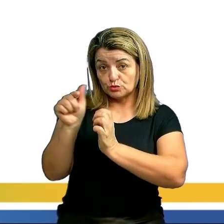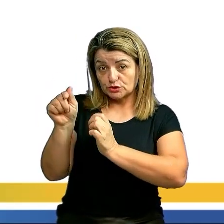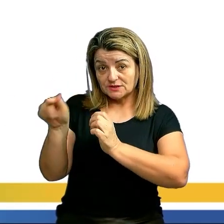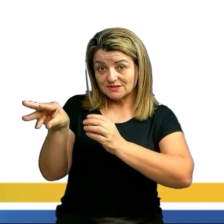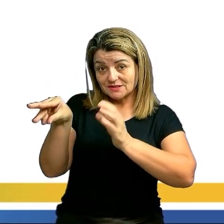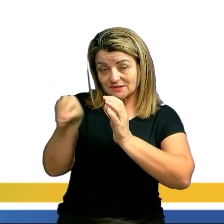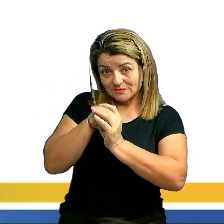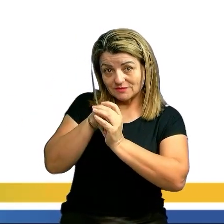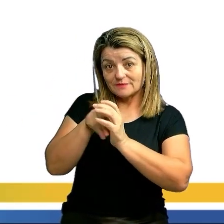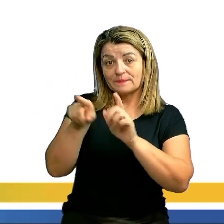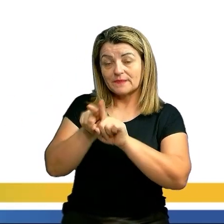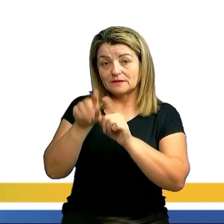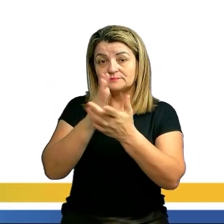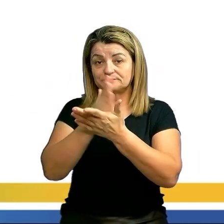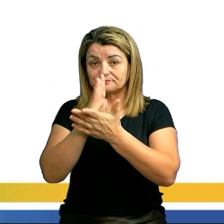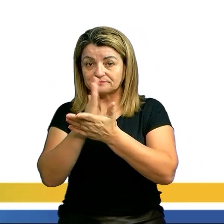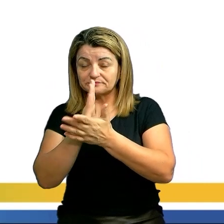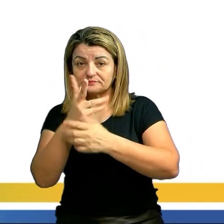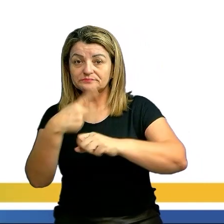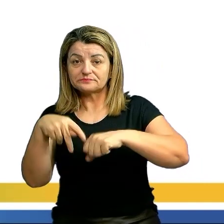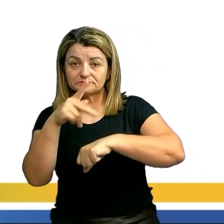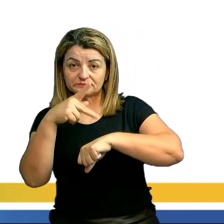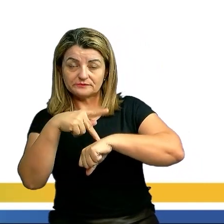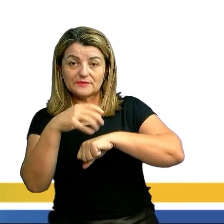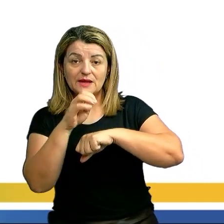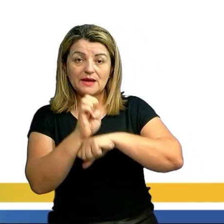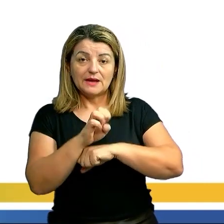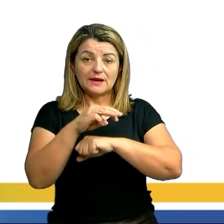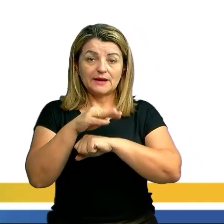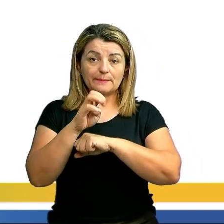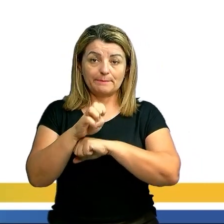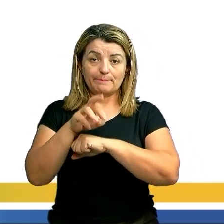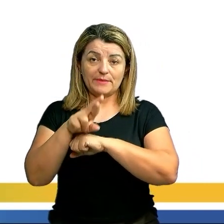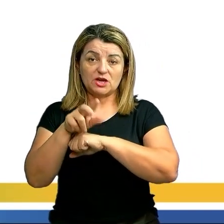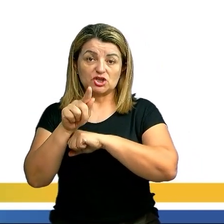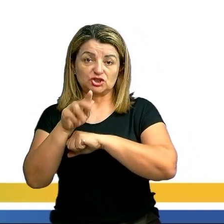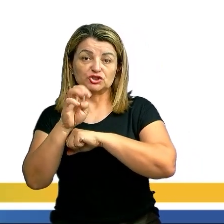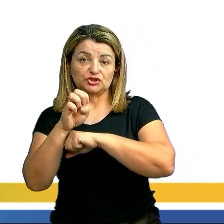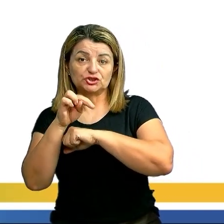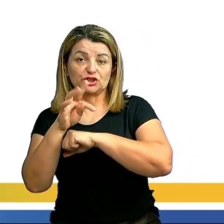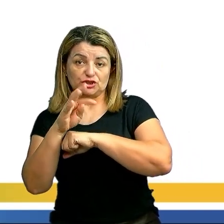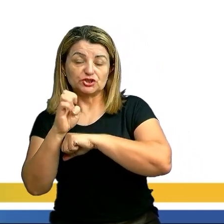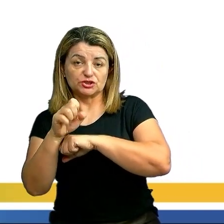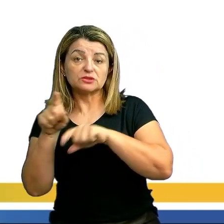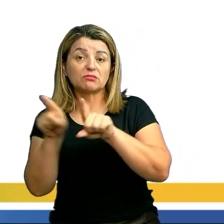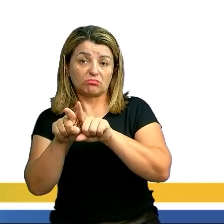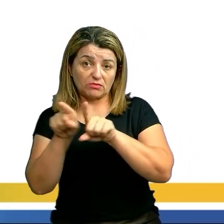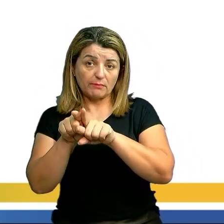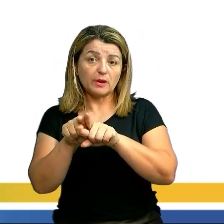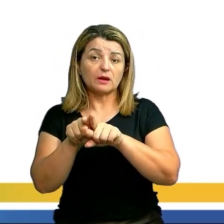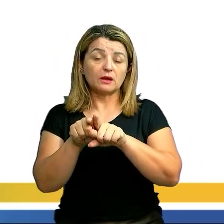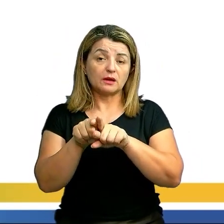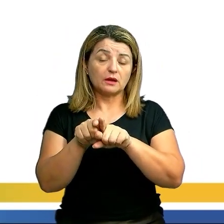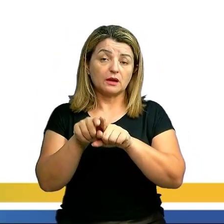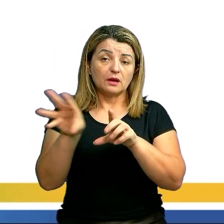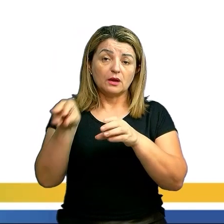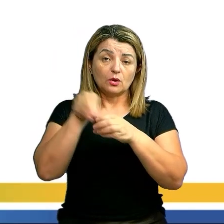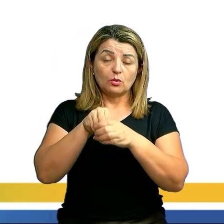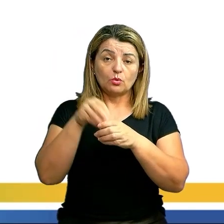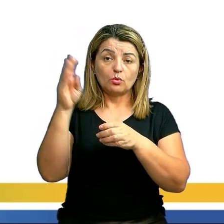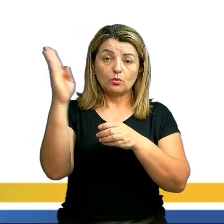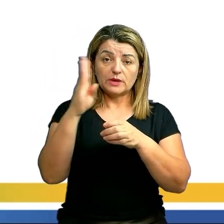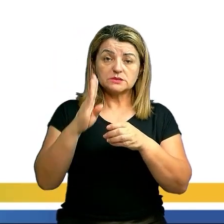alguns países emergentes, até países do BRICS mesmo, inclusive o Brasil, tá? Já o BRICS,